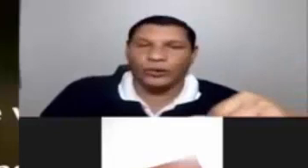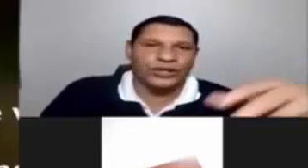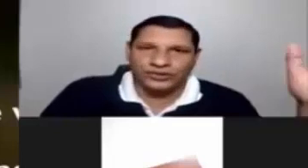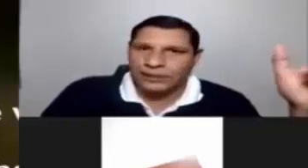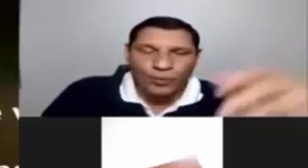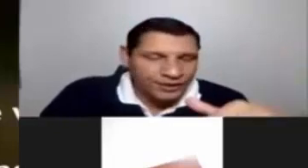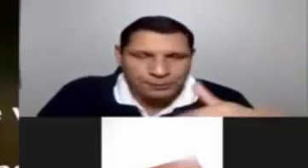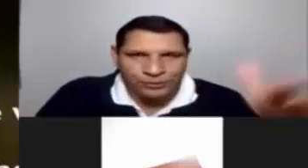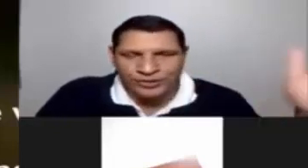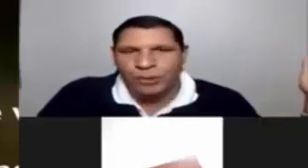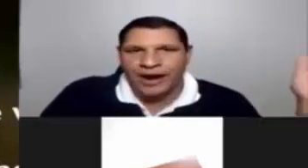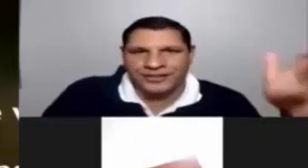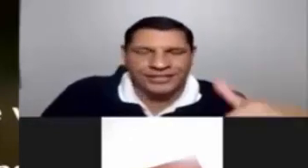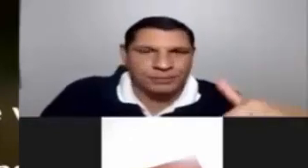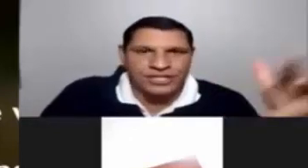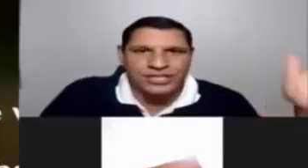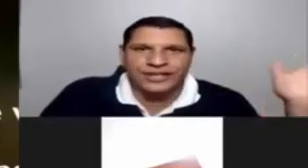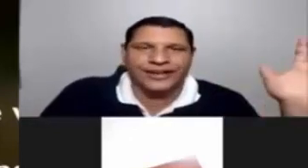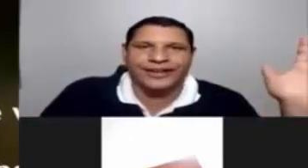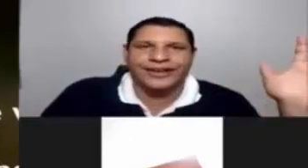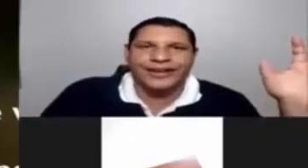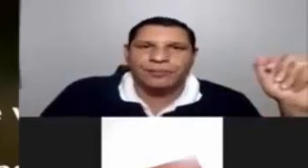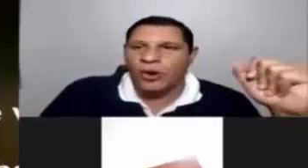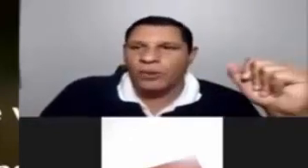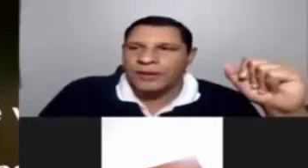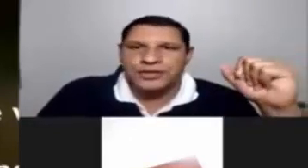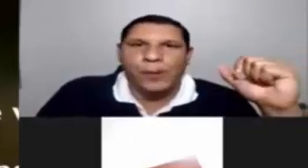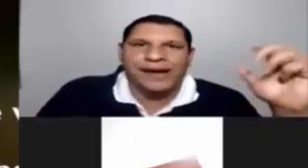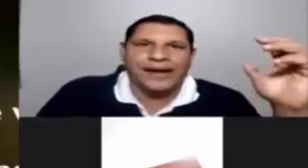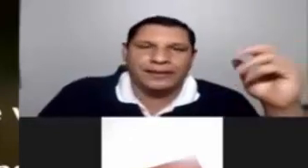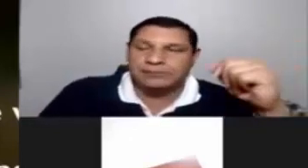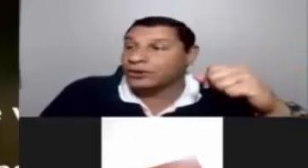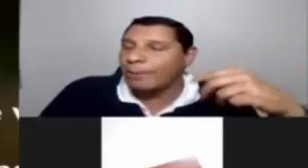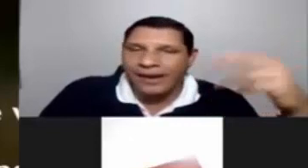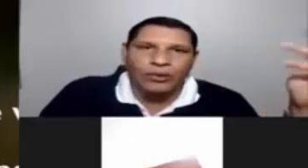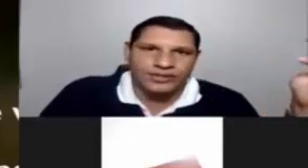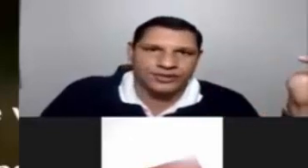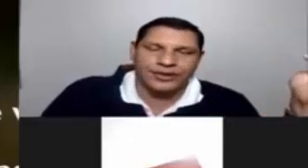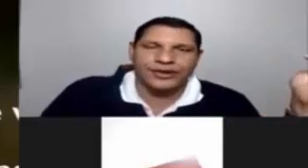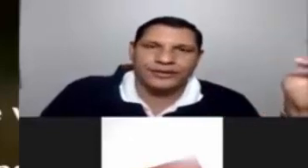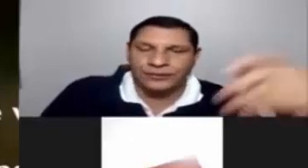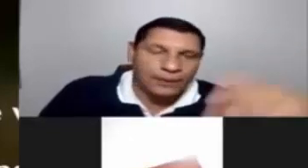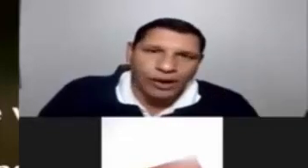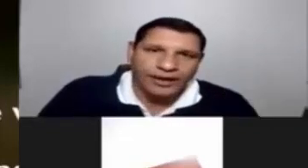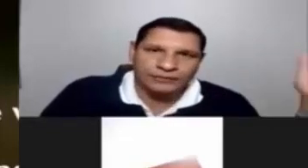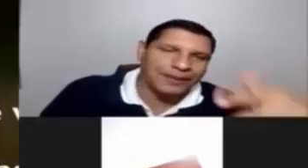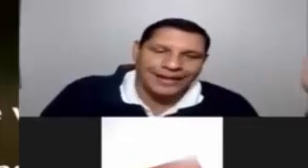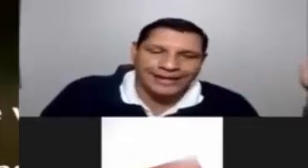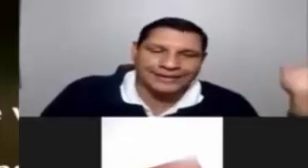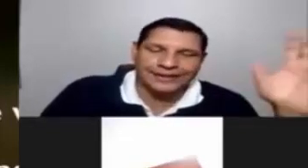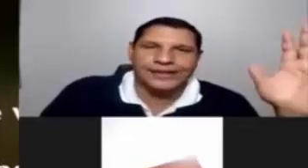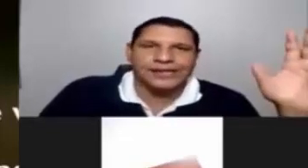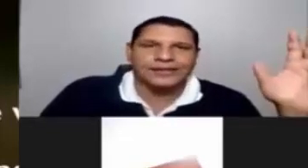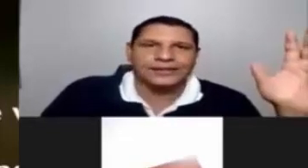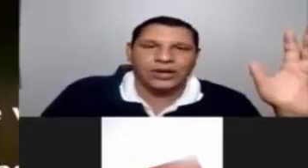Lá no Rio tem muitas expressões idiomáticas. gente tinha uma de gíria, né? Pô, meti o pé. Você meteu o pé aonde? Você foi embora. Você foi para